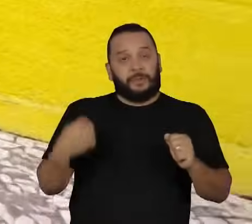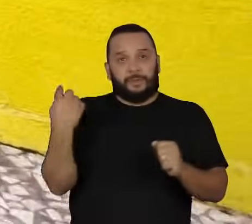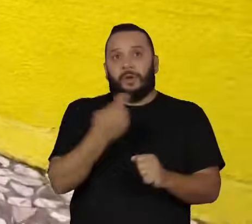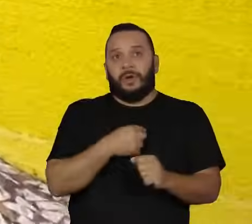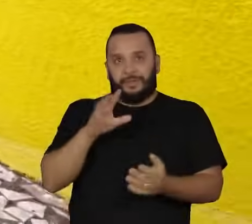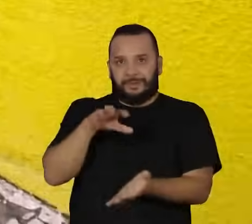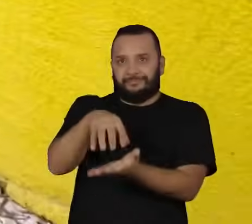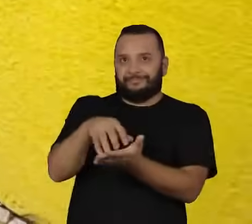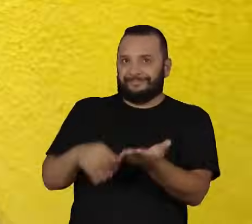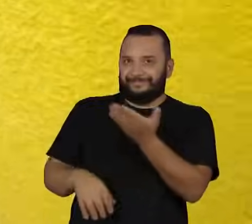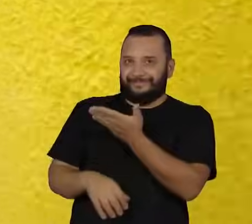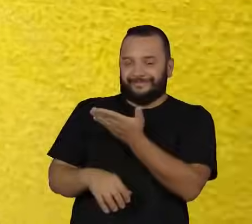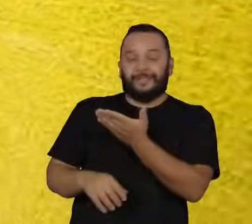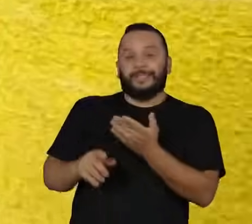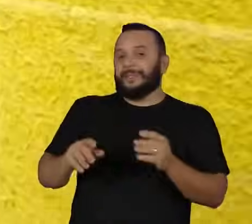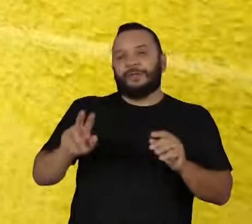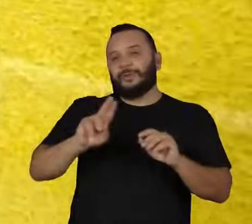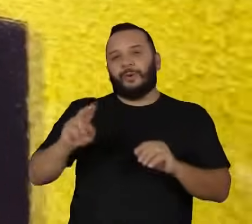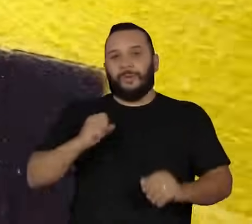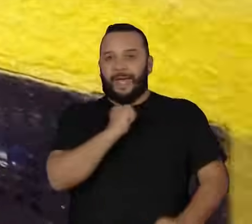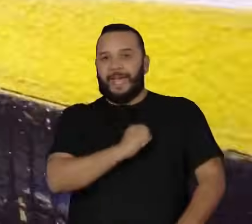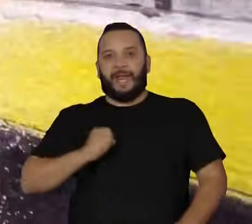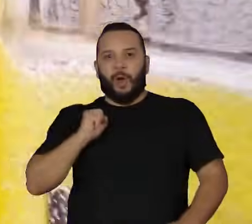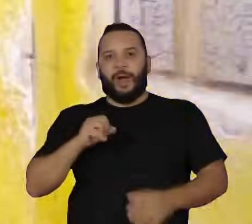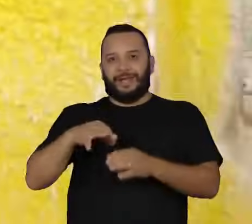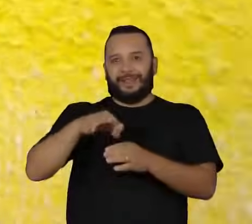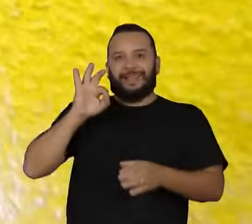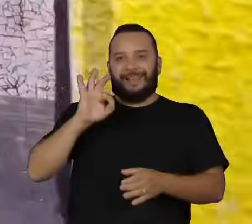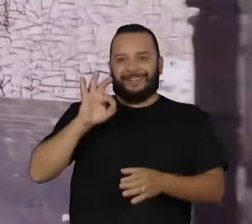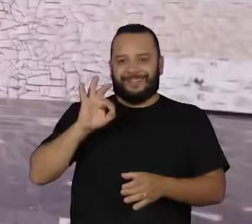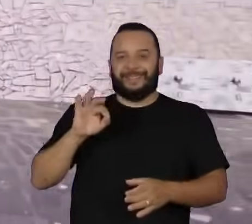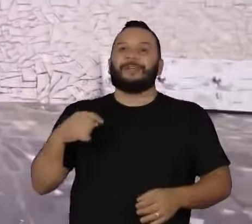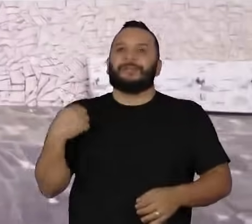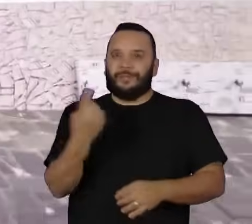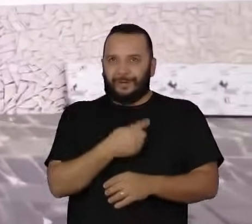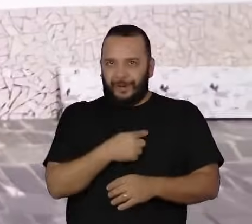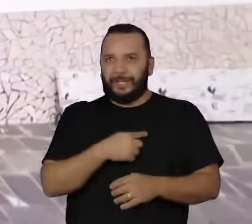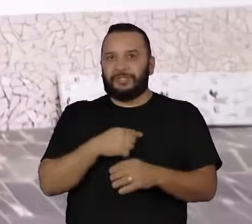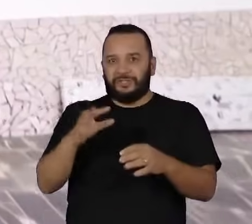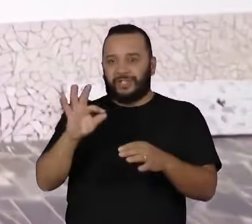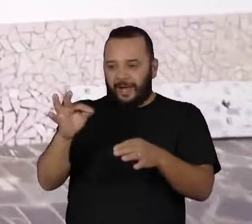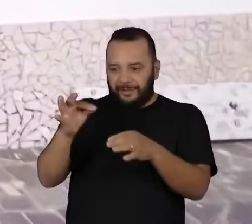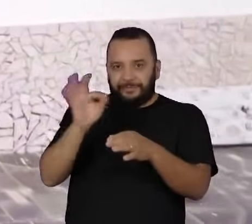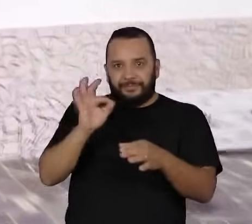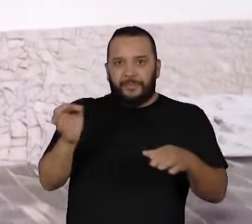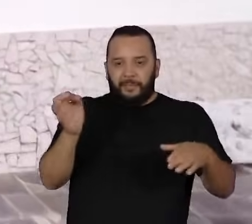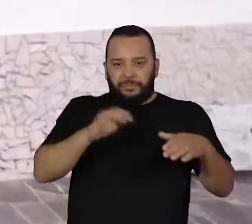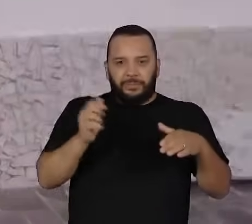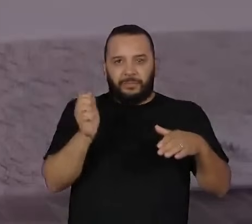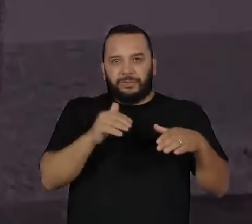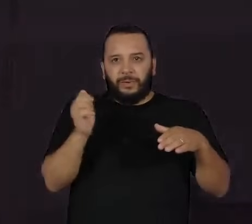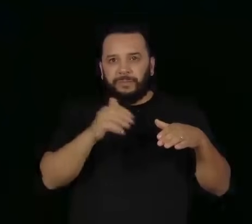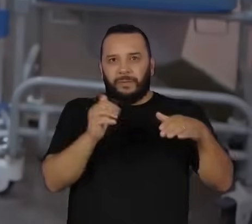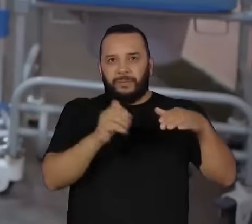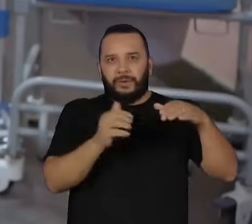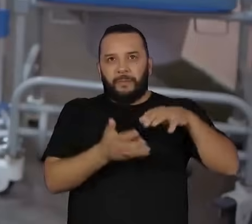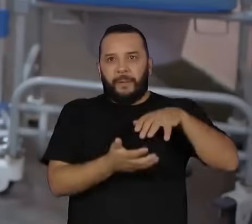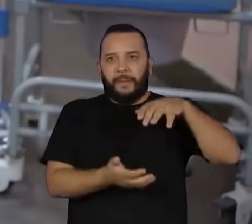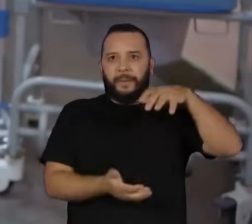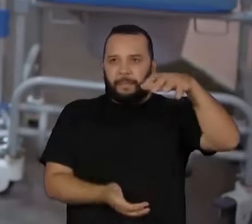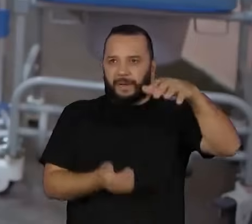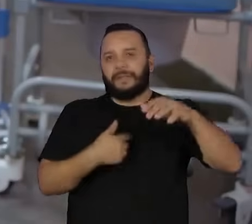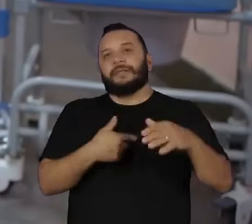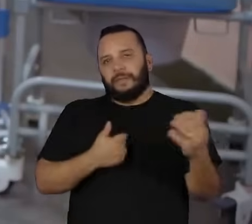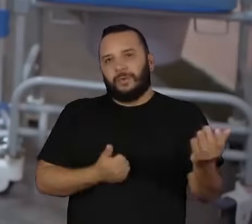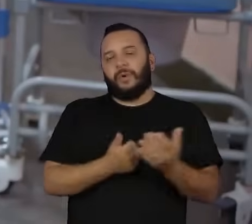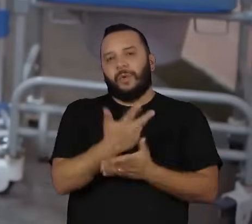É a sede Heróis do Lacre, a ONG Heróis do Lacre. A gente ajunta lacres e reverte em cadeira de rodas. E essas